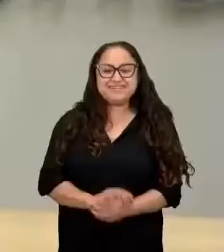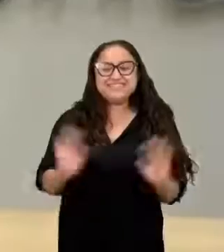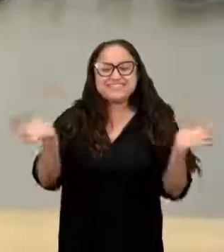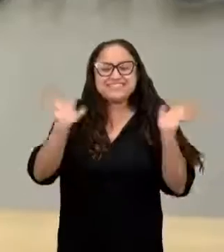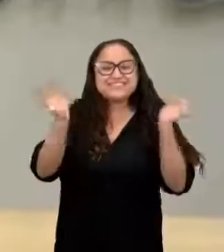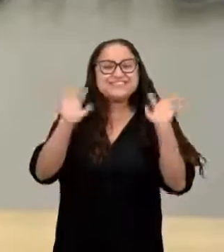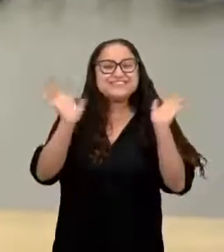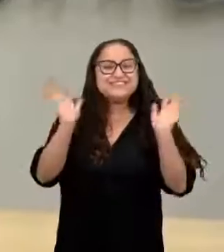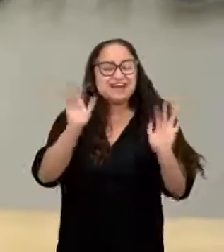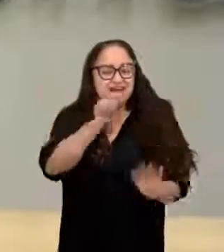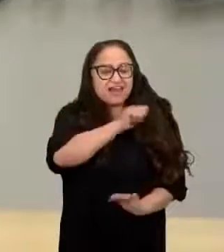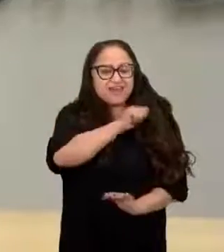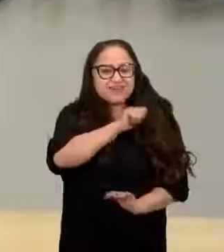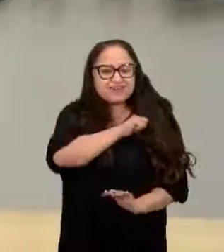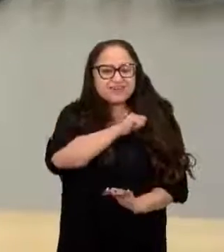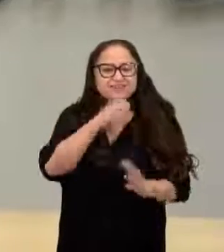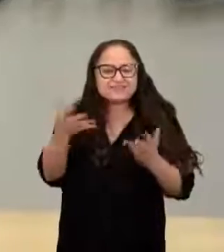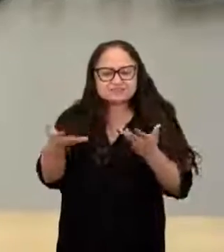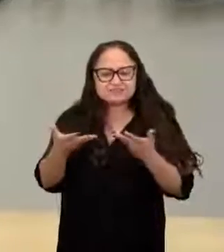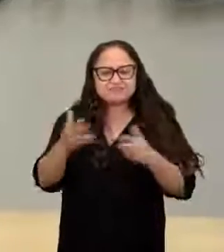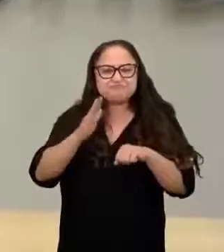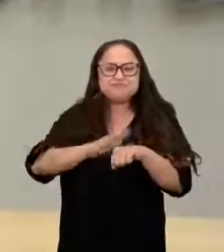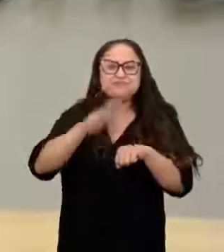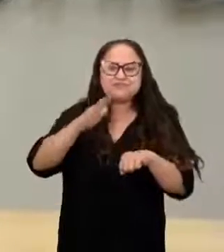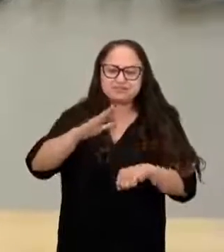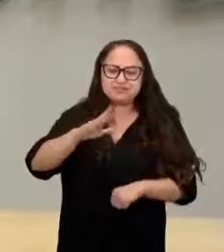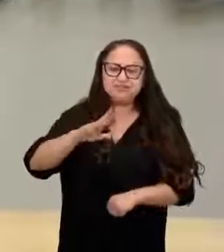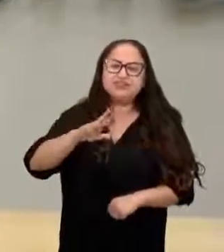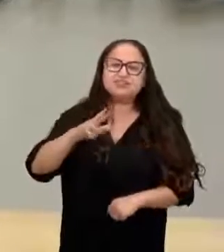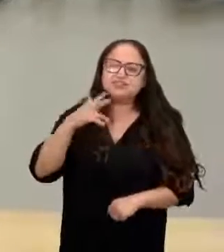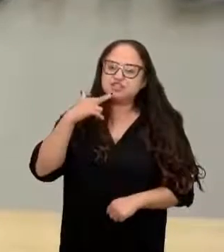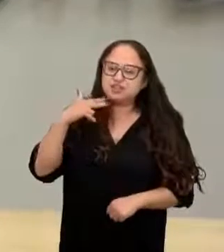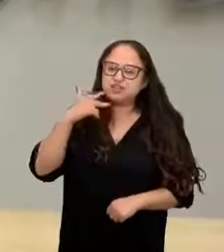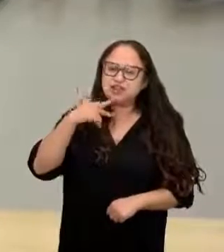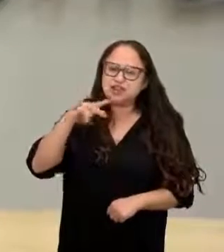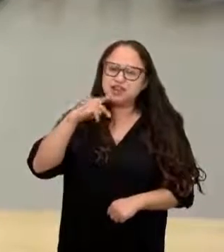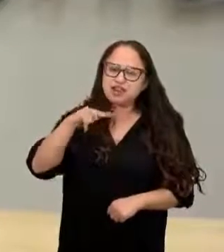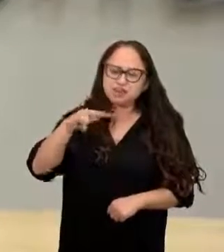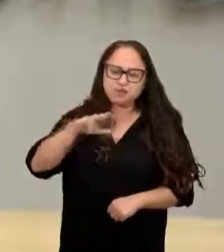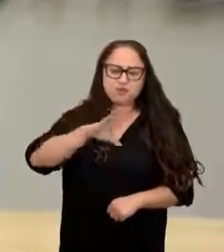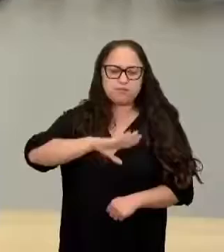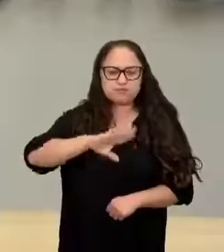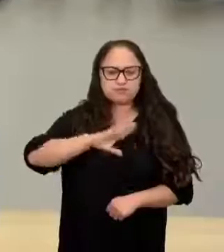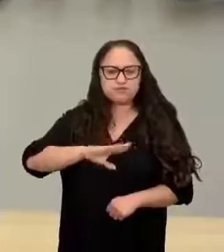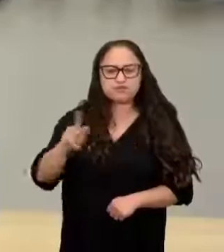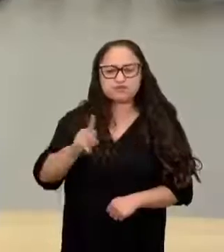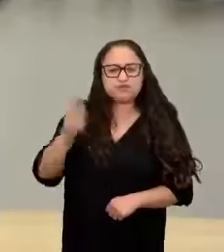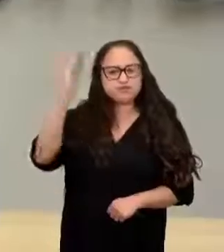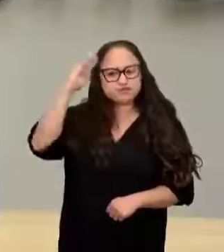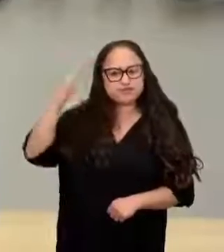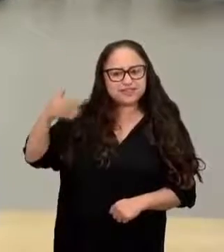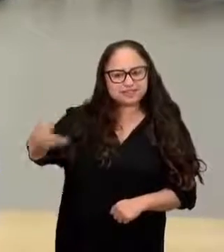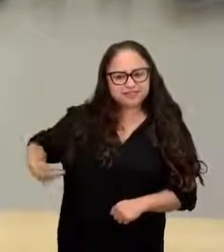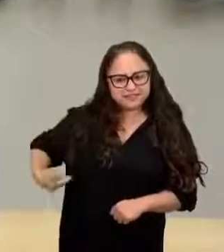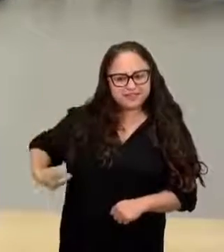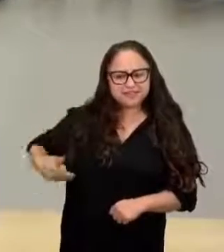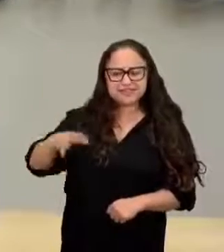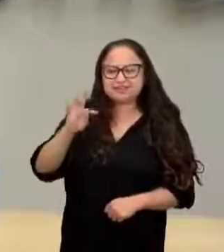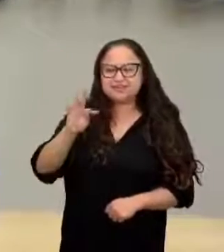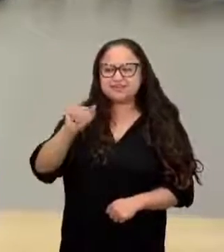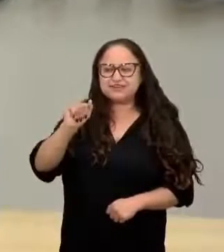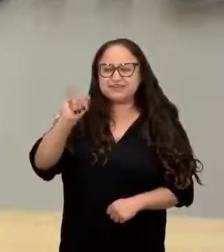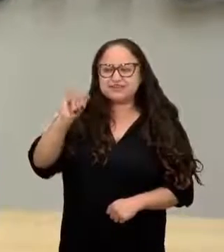Olá, alunos! Vamos a mais uma aula de língua portuguesa. Eu sou a professora Tayana, estarei acompanhando a participação